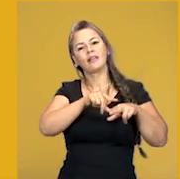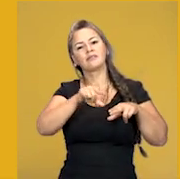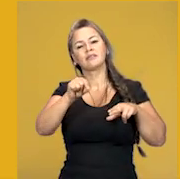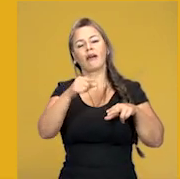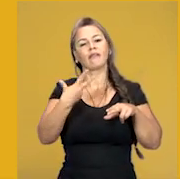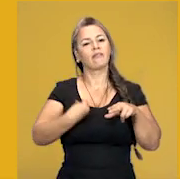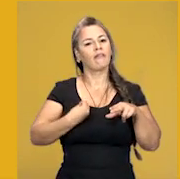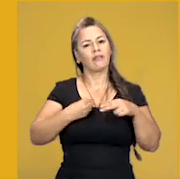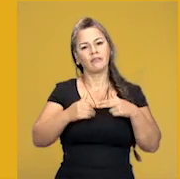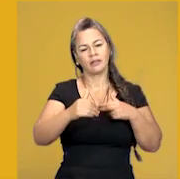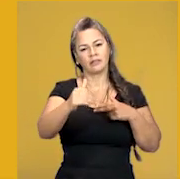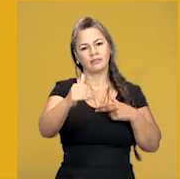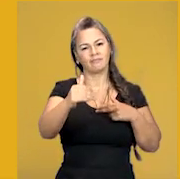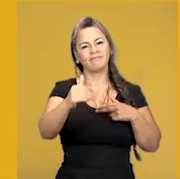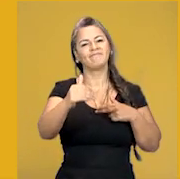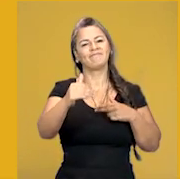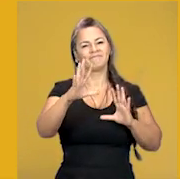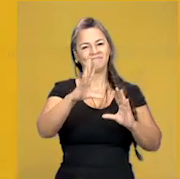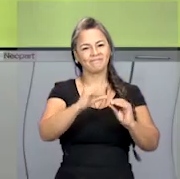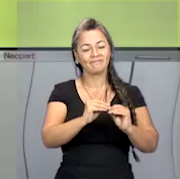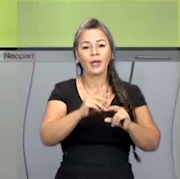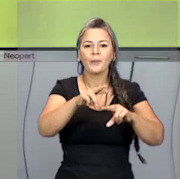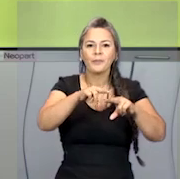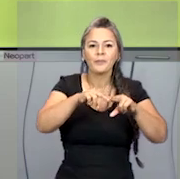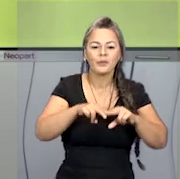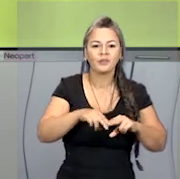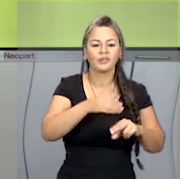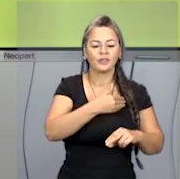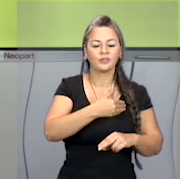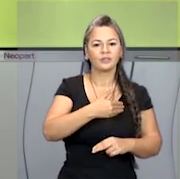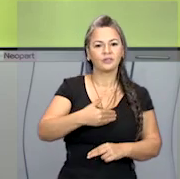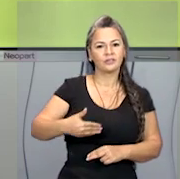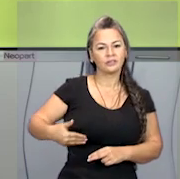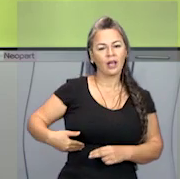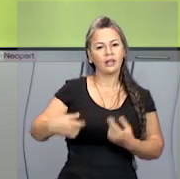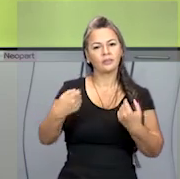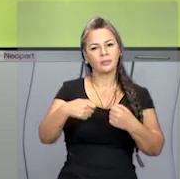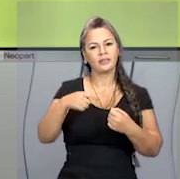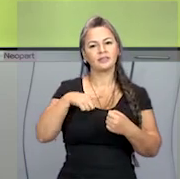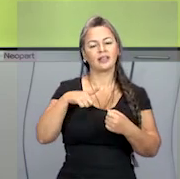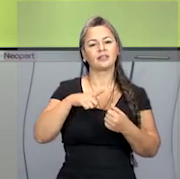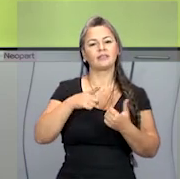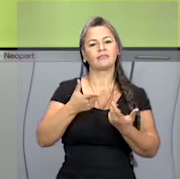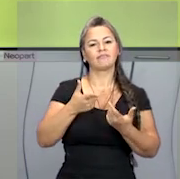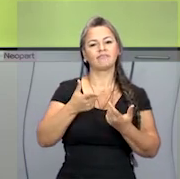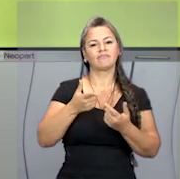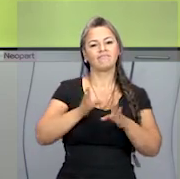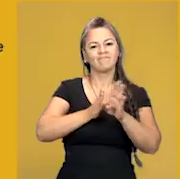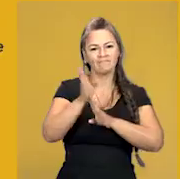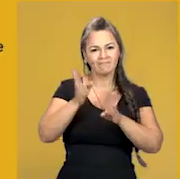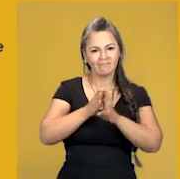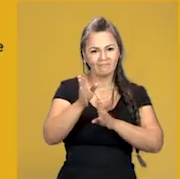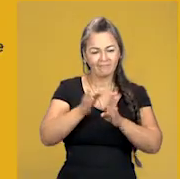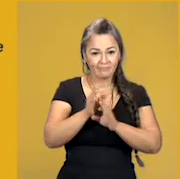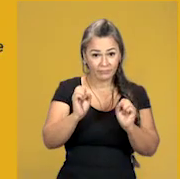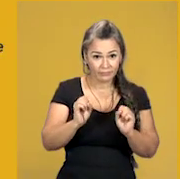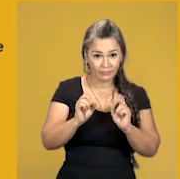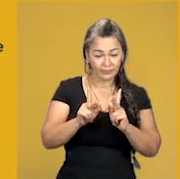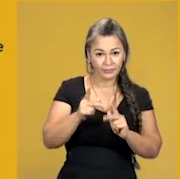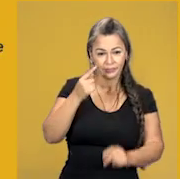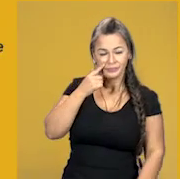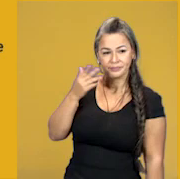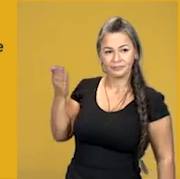isso o Estado tem que fazer esse trabalho de ressocialização. Então, na aula de hoje, aprendemos a identificar diversas